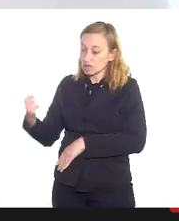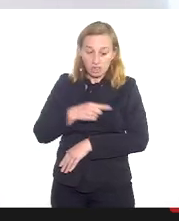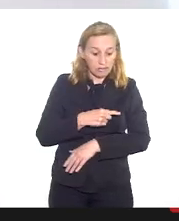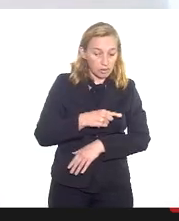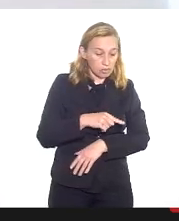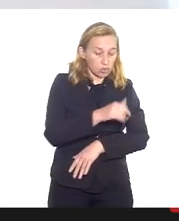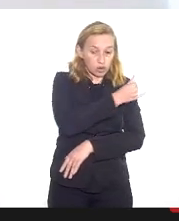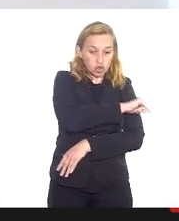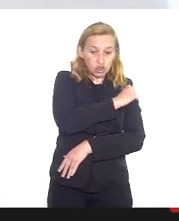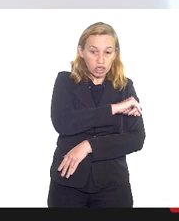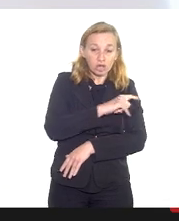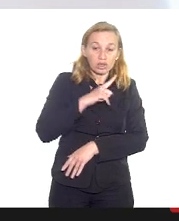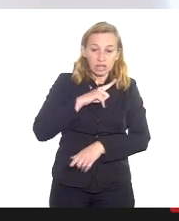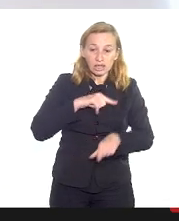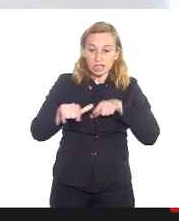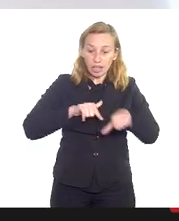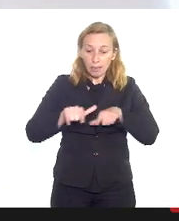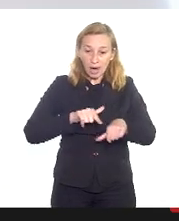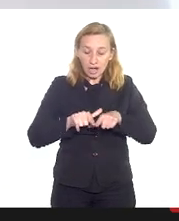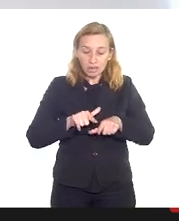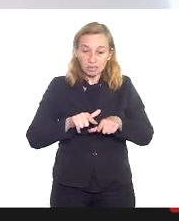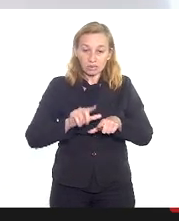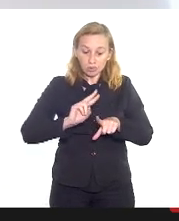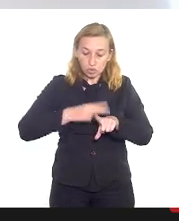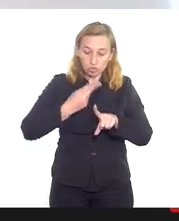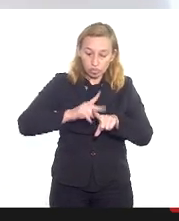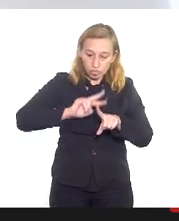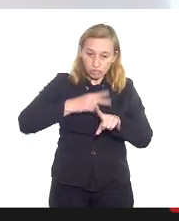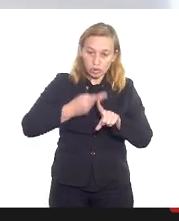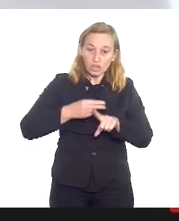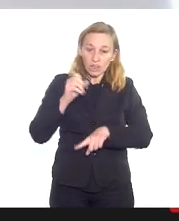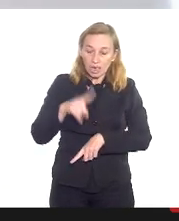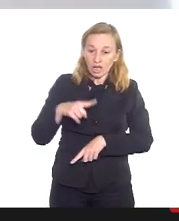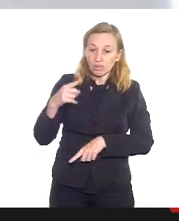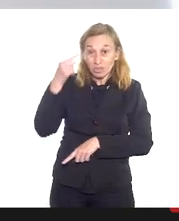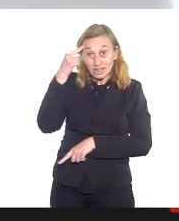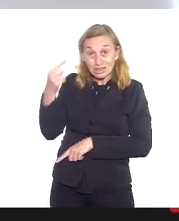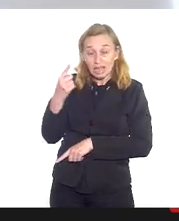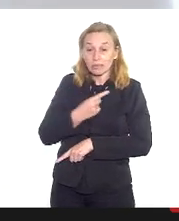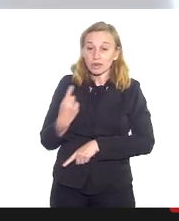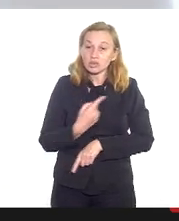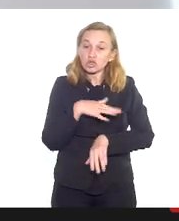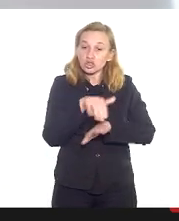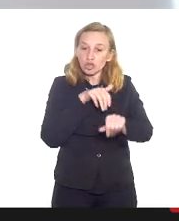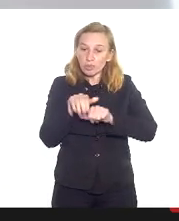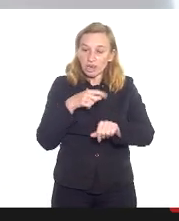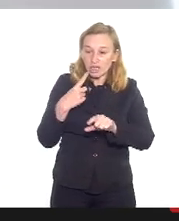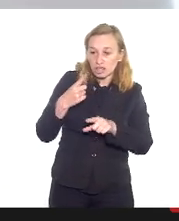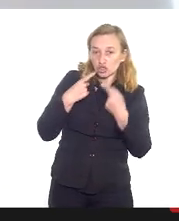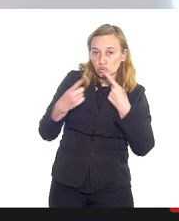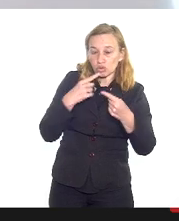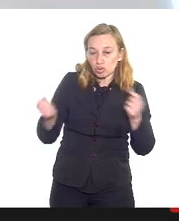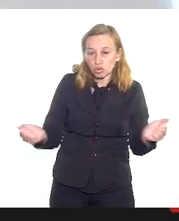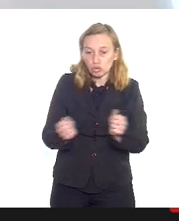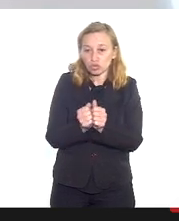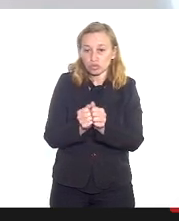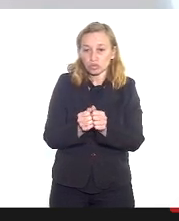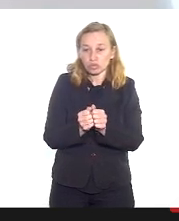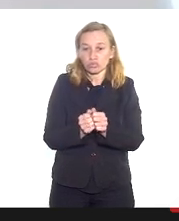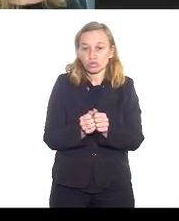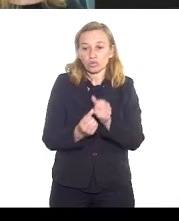emprego, as políticas sociais poderem ser executadas. É isso, foi só uma ideia para a gente chamar a discussão e construir juntos, tá?